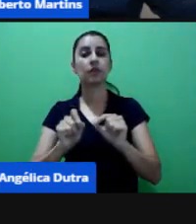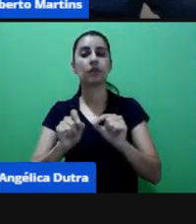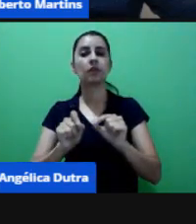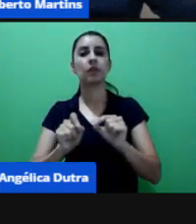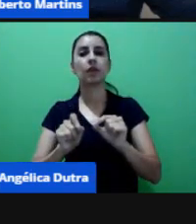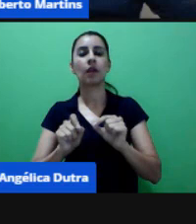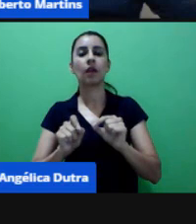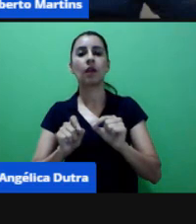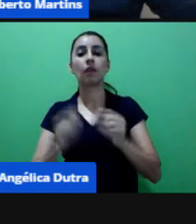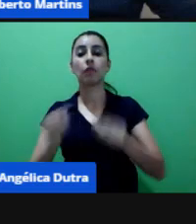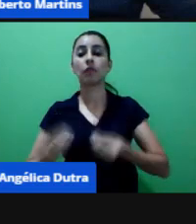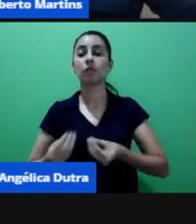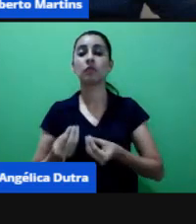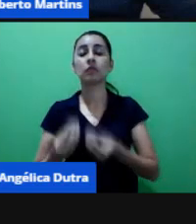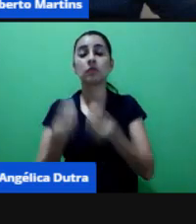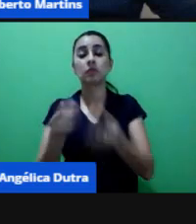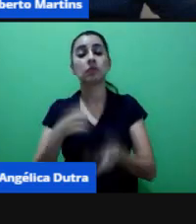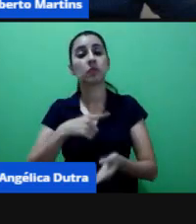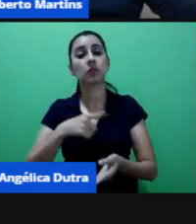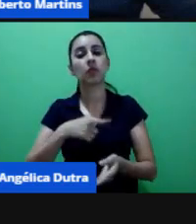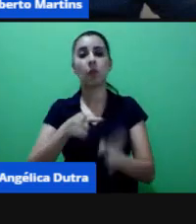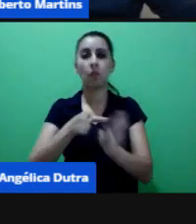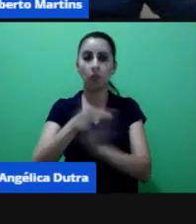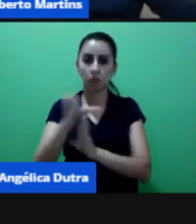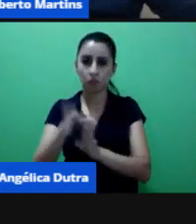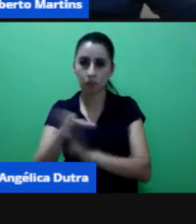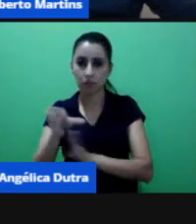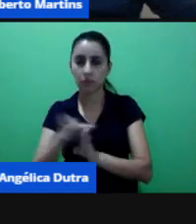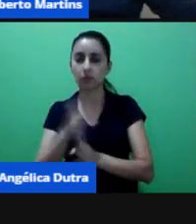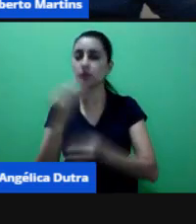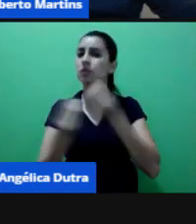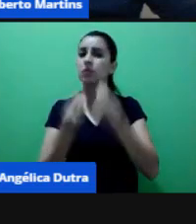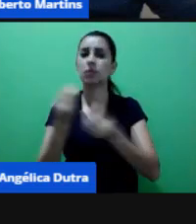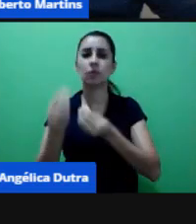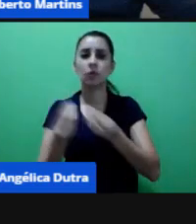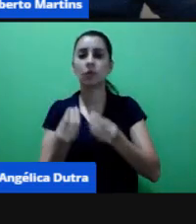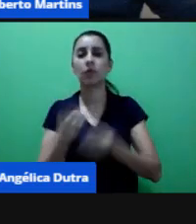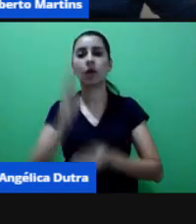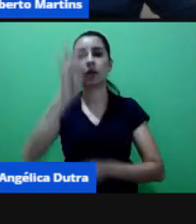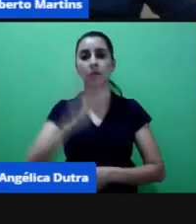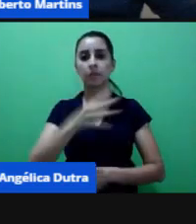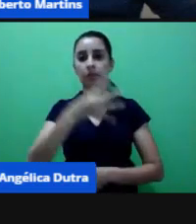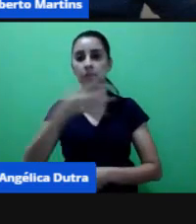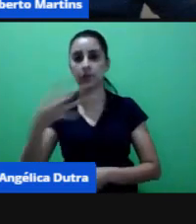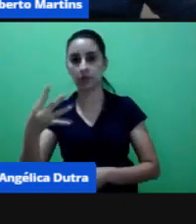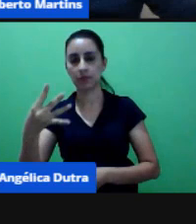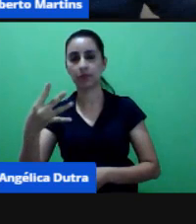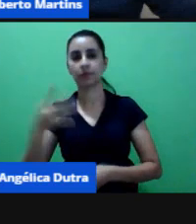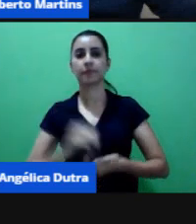posteriormente orientações dessa planilha que será encaminhada pela DAV, ok?